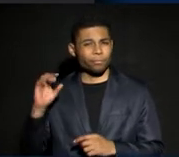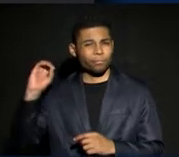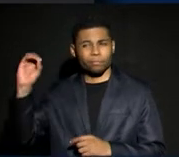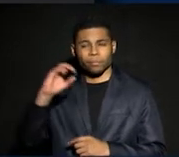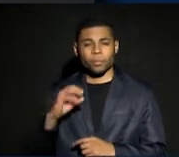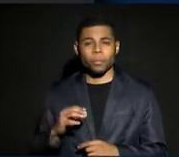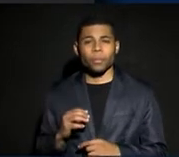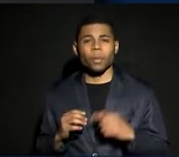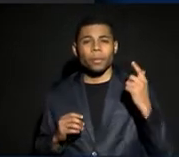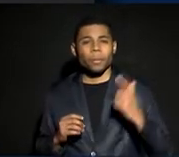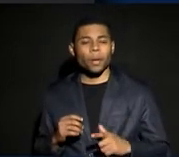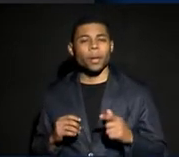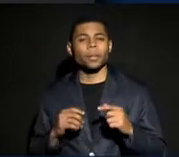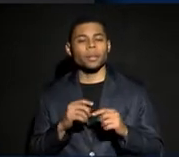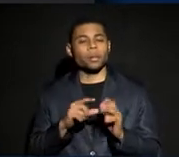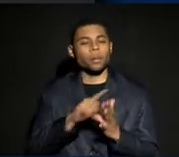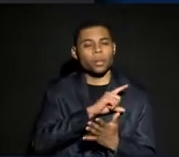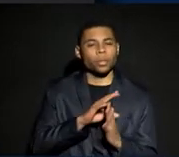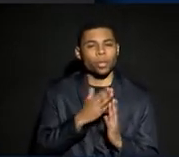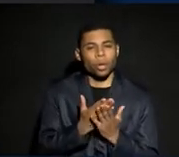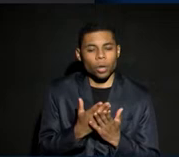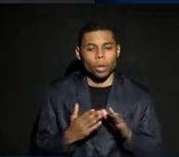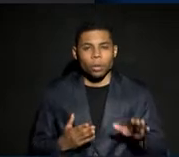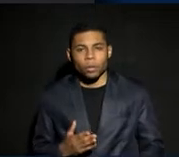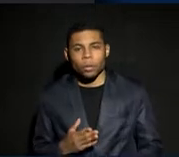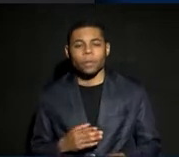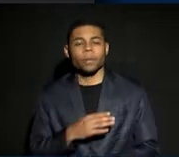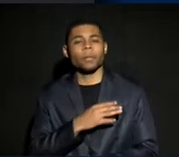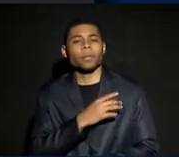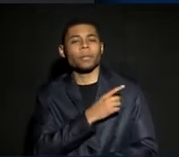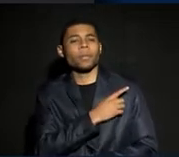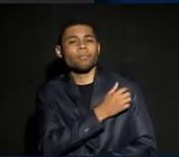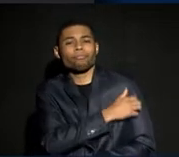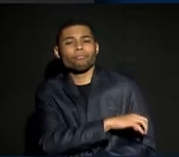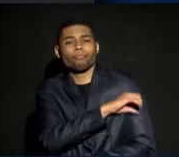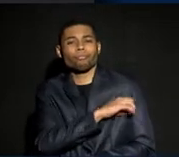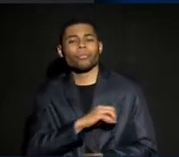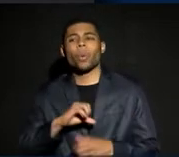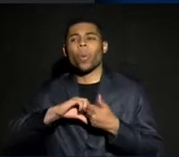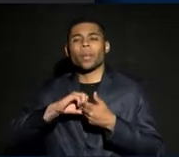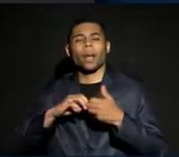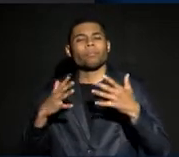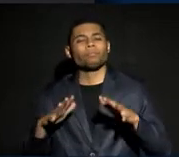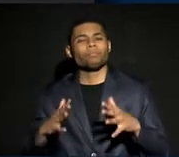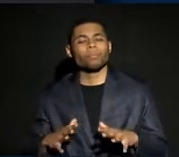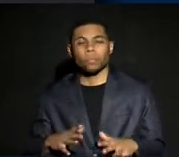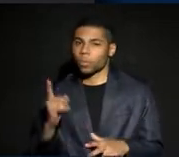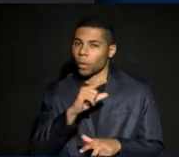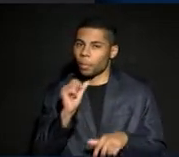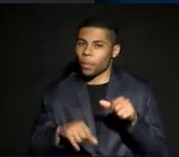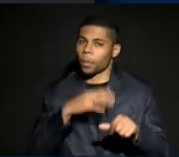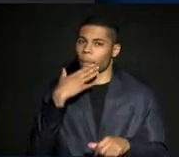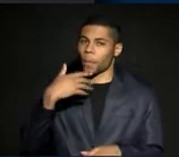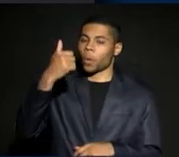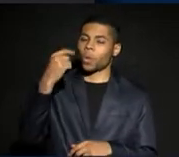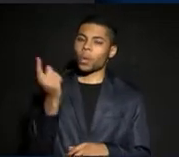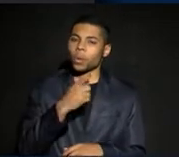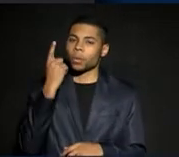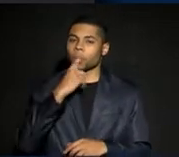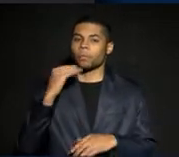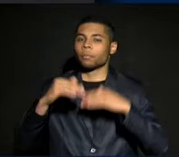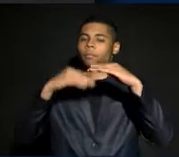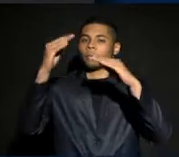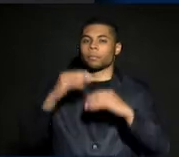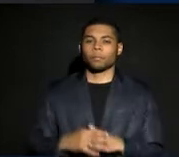pré-escola, a pré-escola está universalizada. O ensino fundamental, a qualidade está caindo, nós revertemos a queda e passamos a crescer o